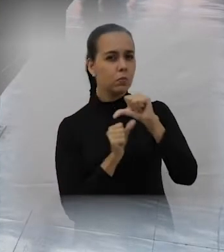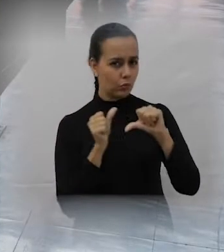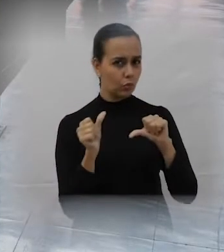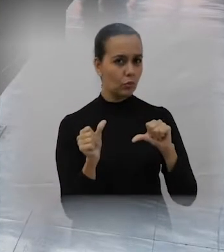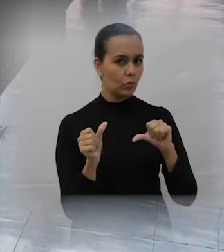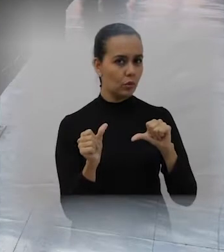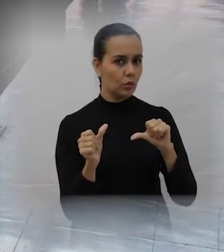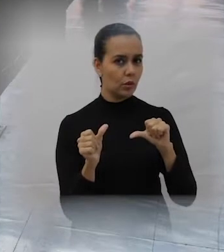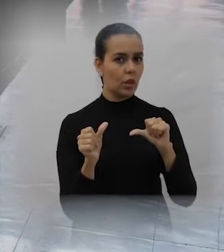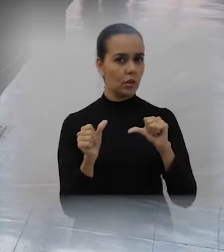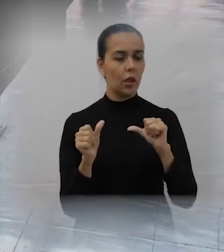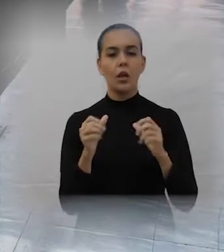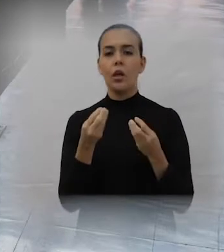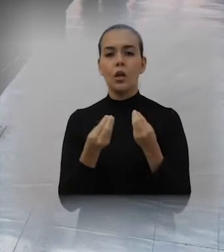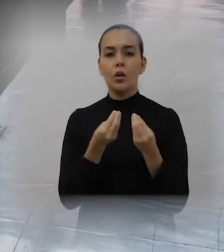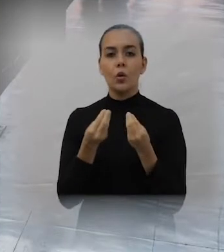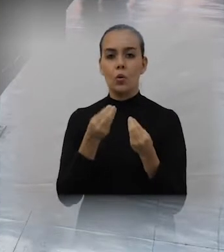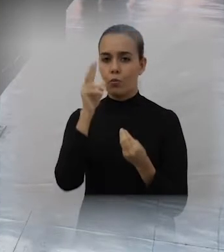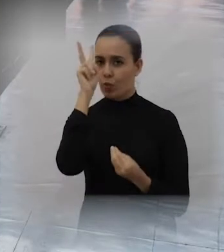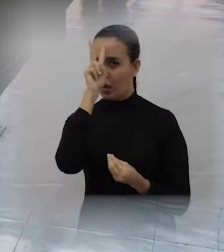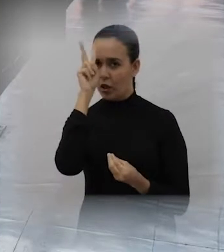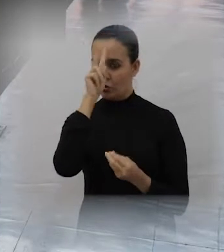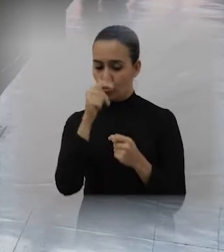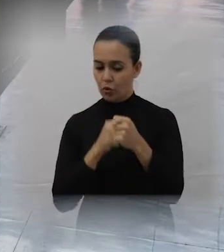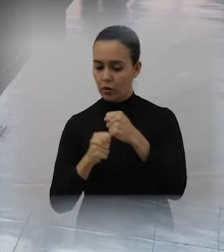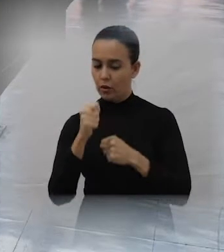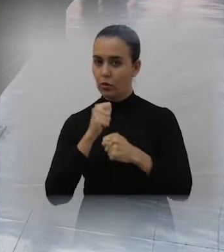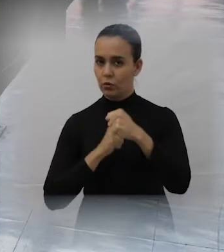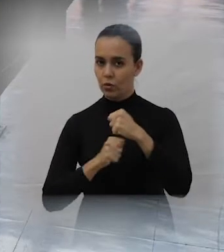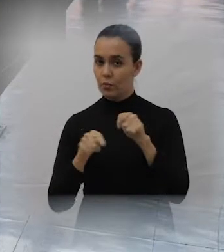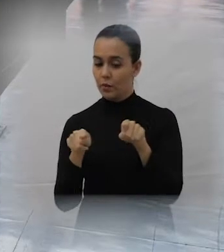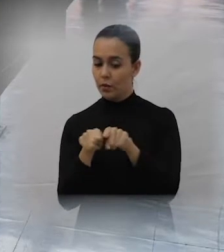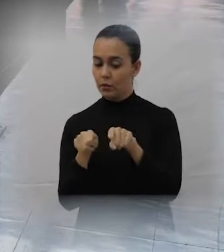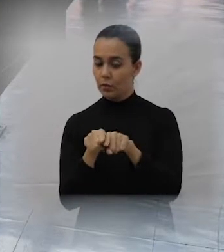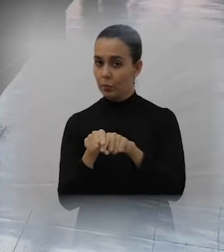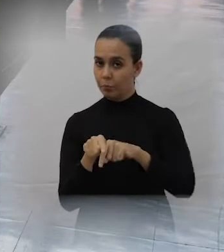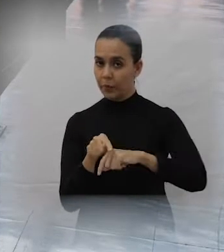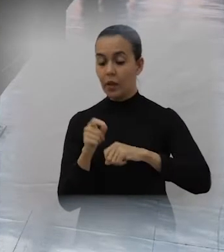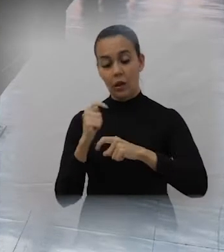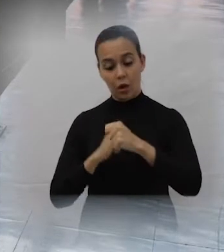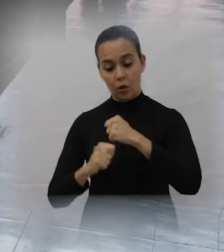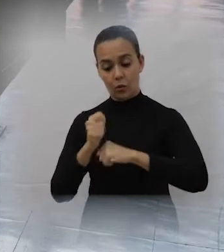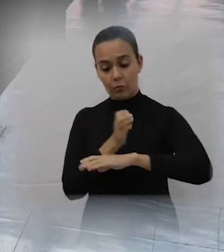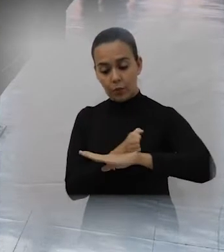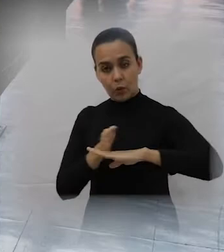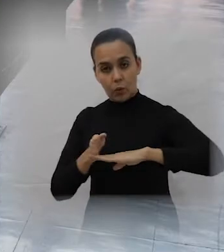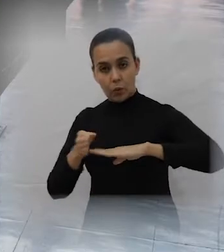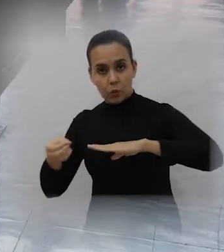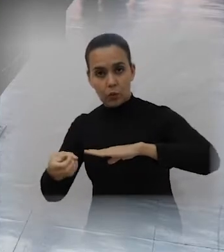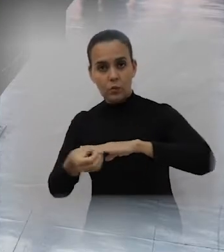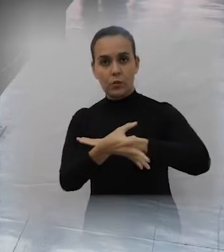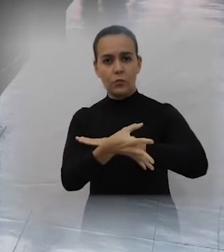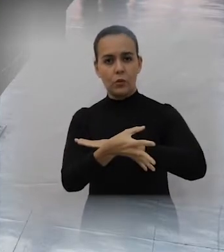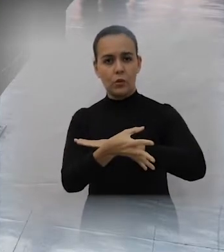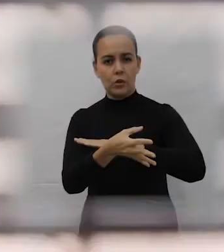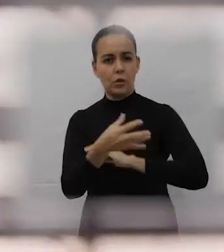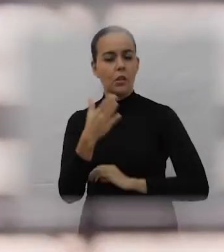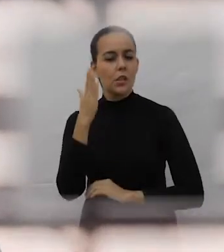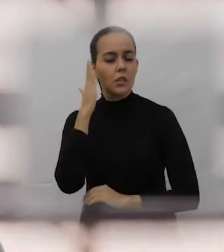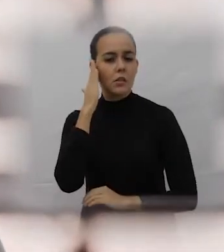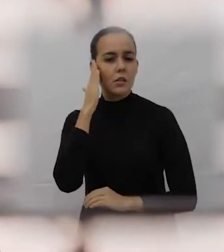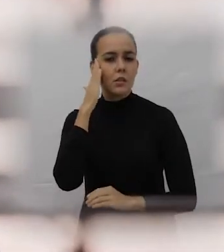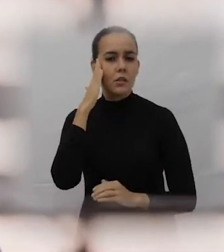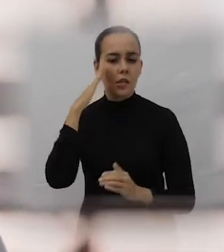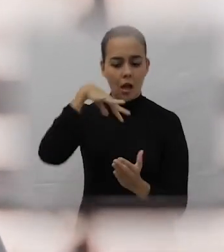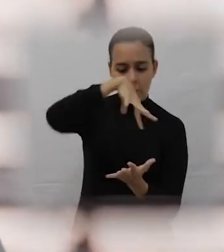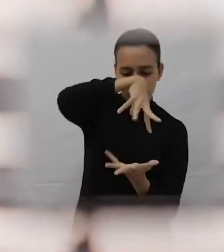contemporânea. E eles têm, né, essa visão distinta sobre a economia mundial e sobre a própria economia chinesa, né? Então,